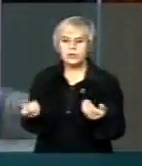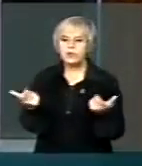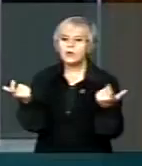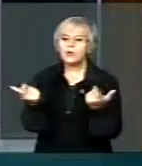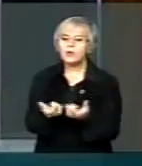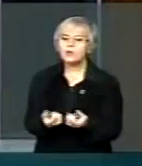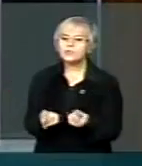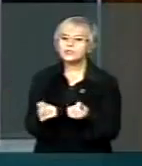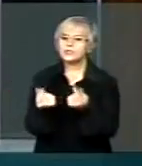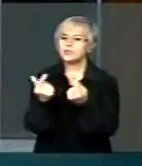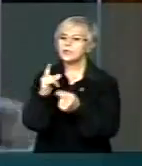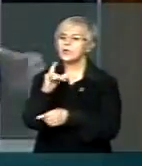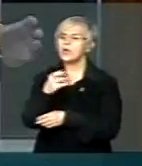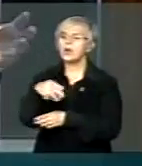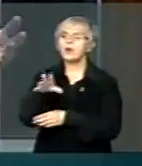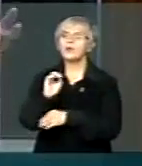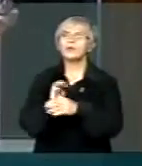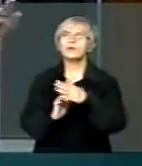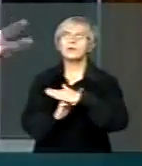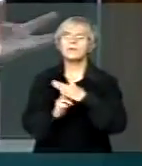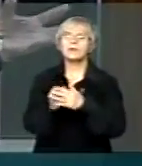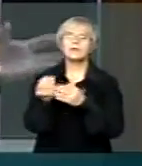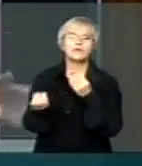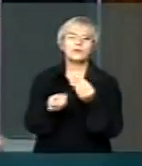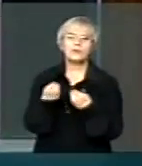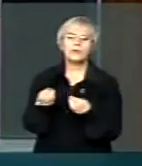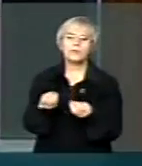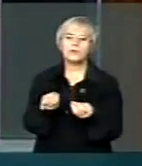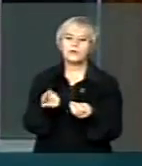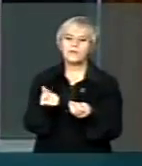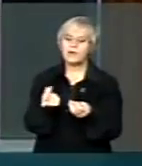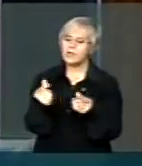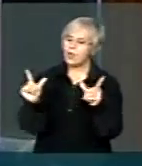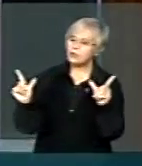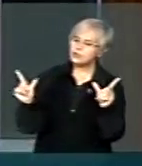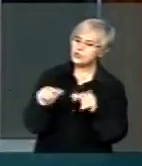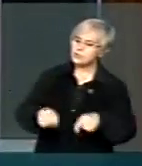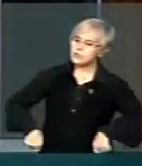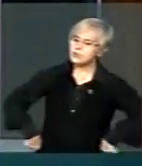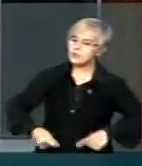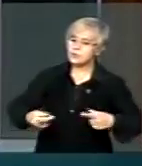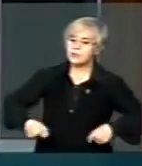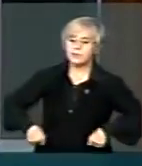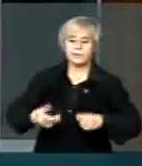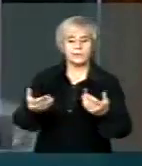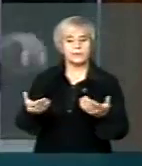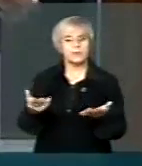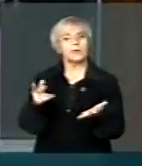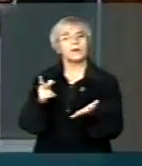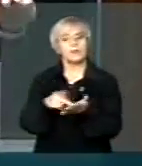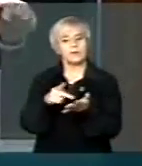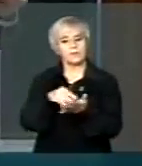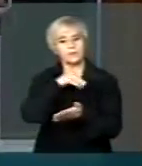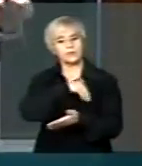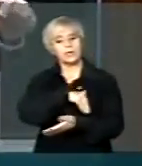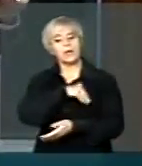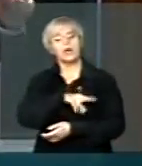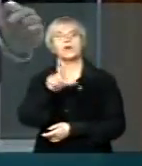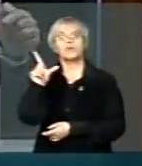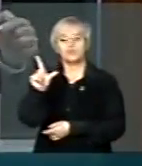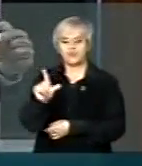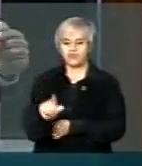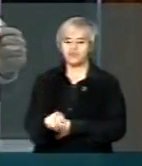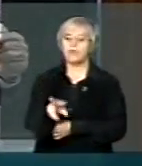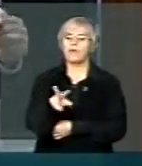da onde vai sair o lucro da empresa, da onde vai sair a redução dos gastos da empresa? Certamente do salário do trabalhador. E é esse salário